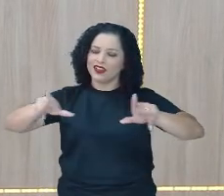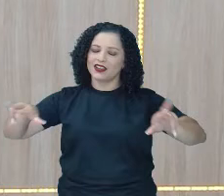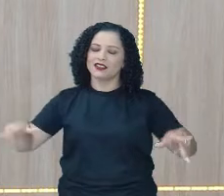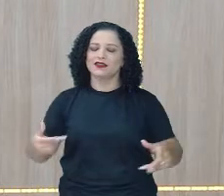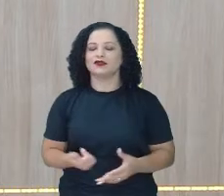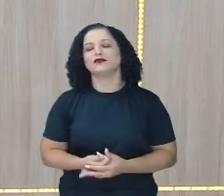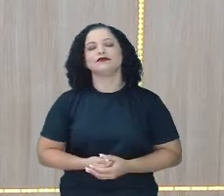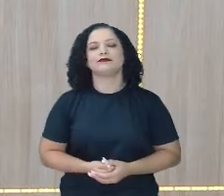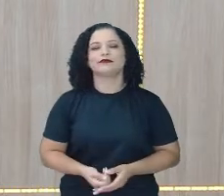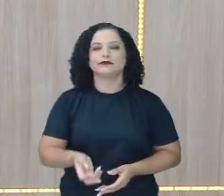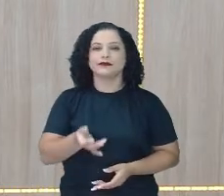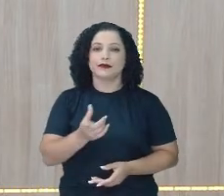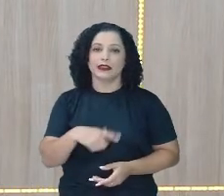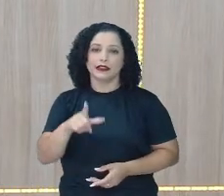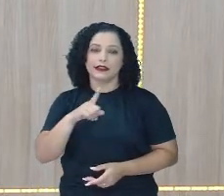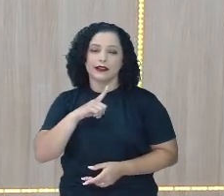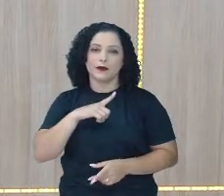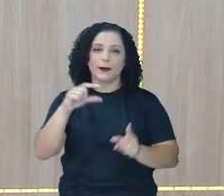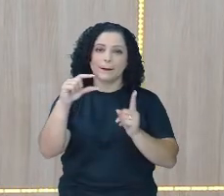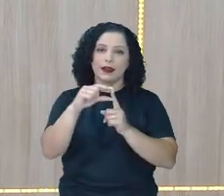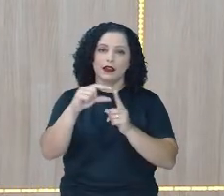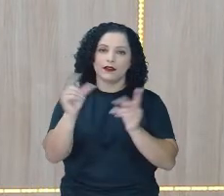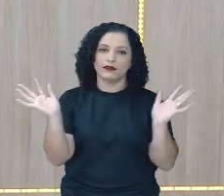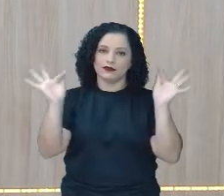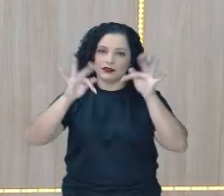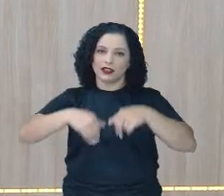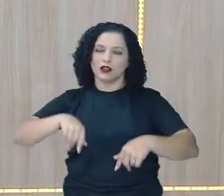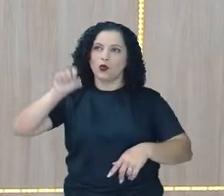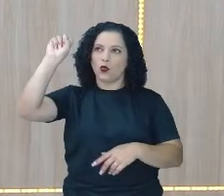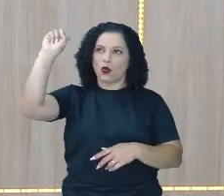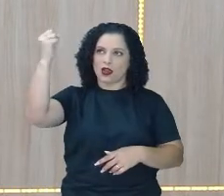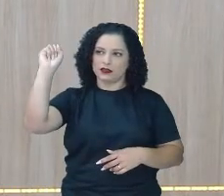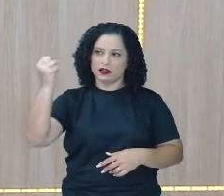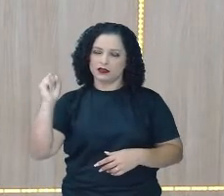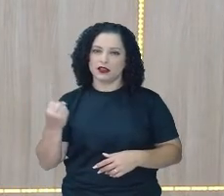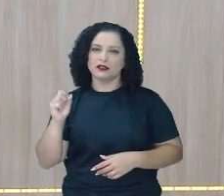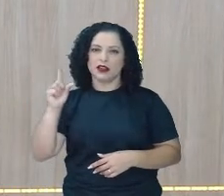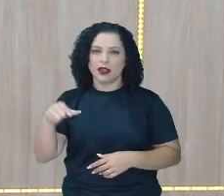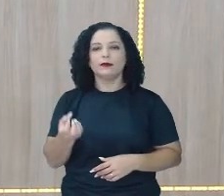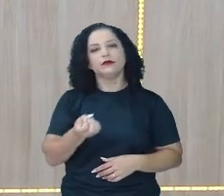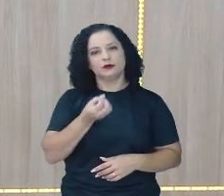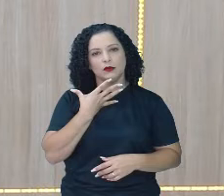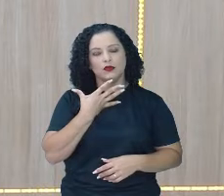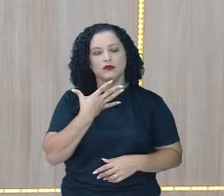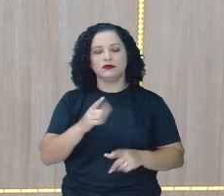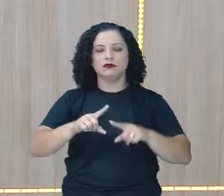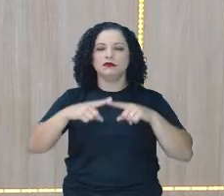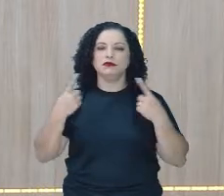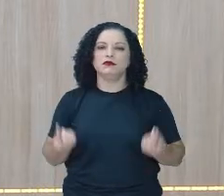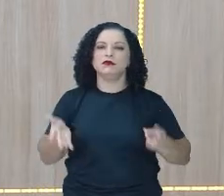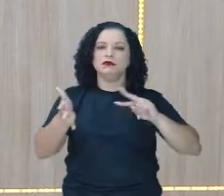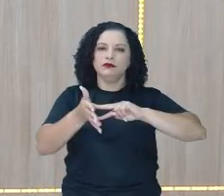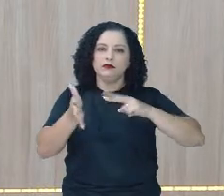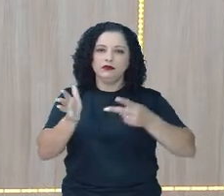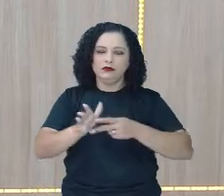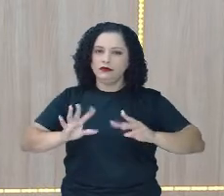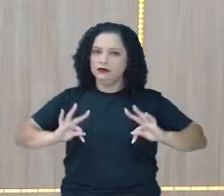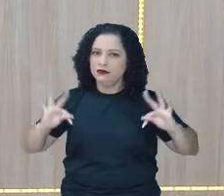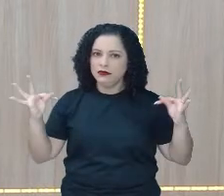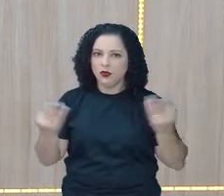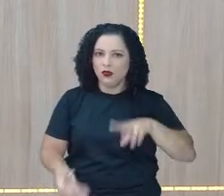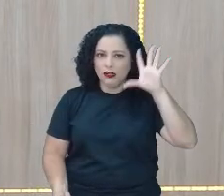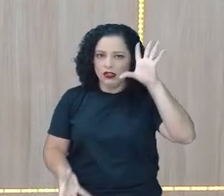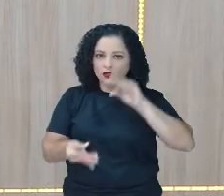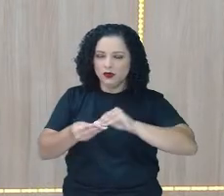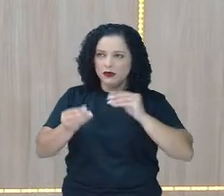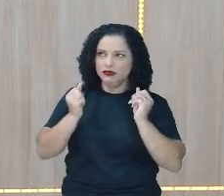uma palavra que termina com S, na maioria das vezes, ela está no plural, isso é bom? É. Mas não significa que tudo se resume a